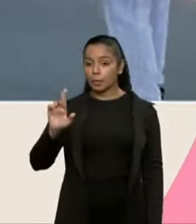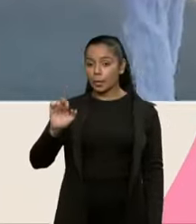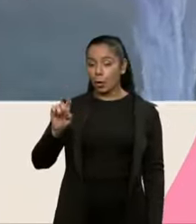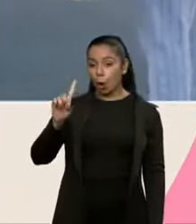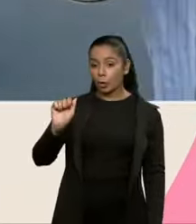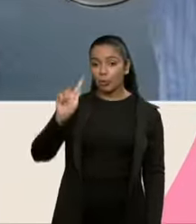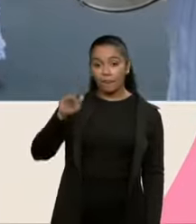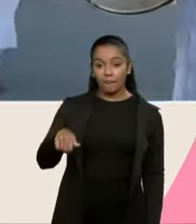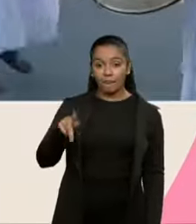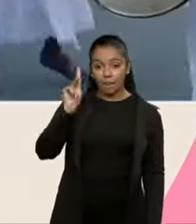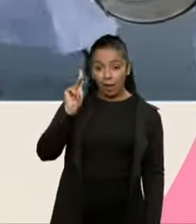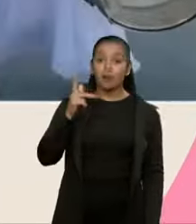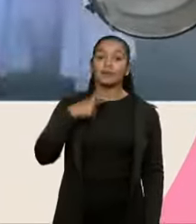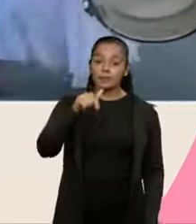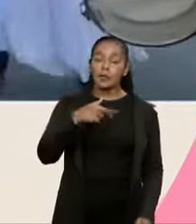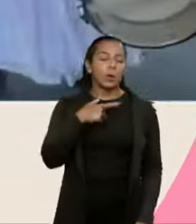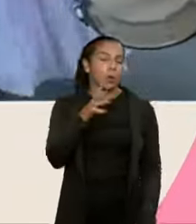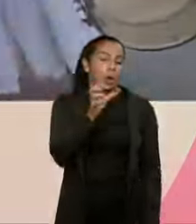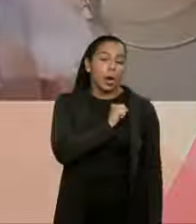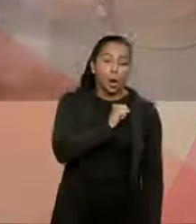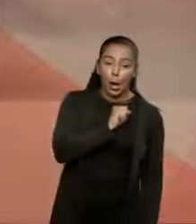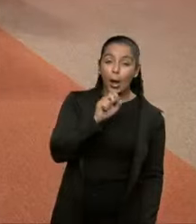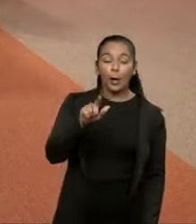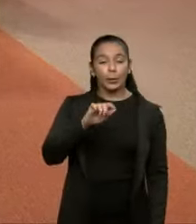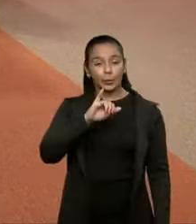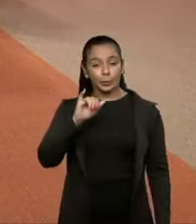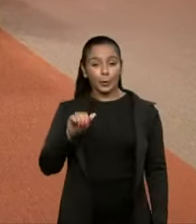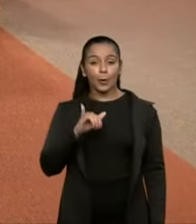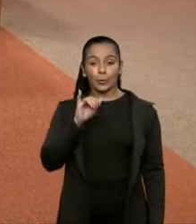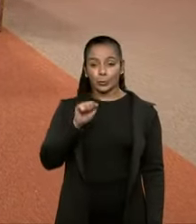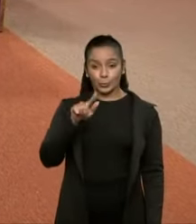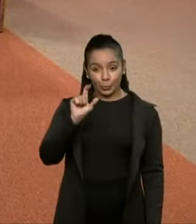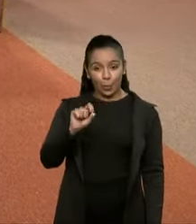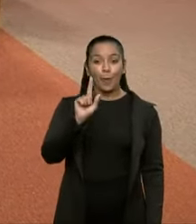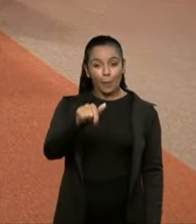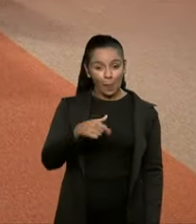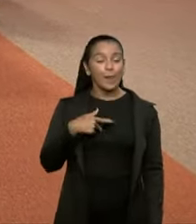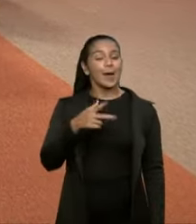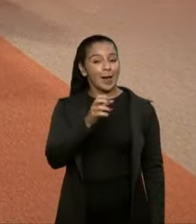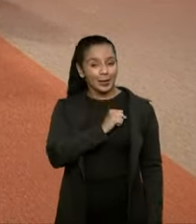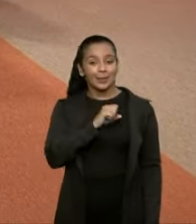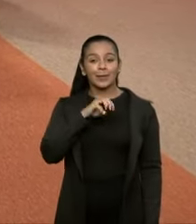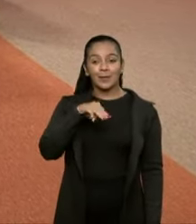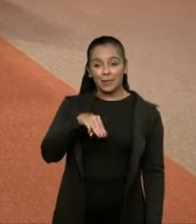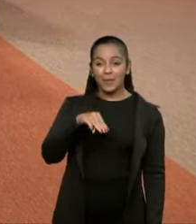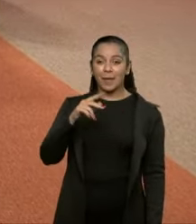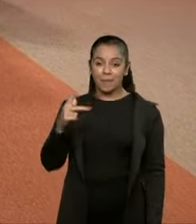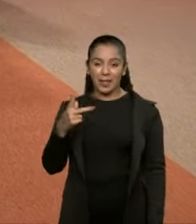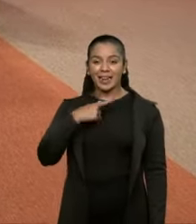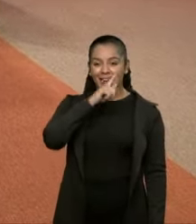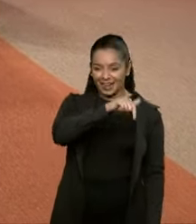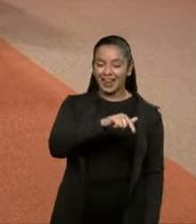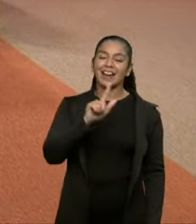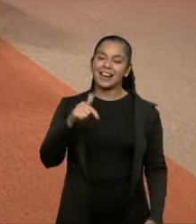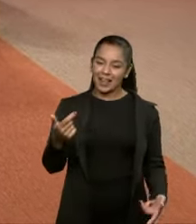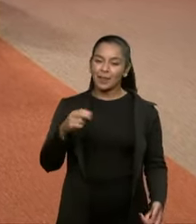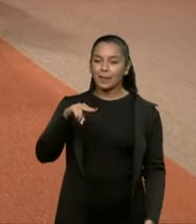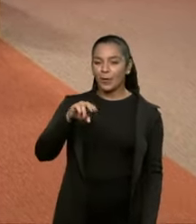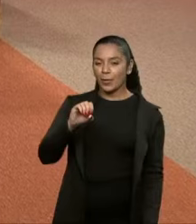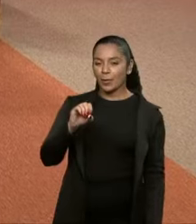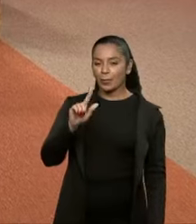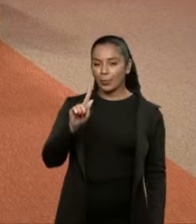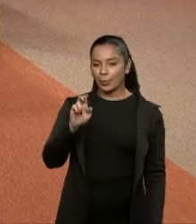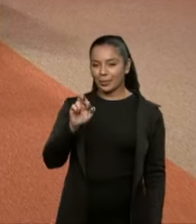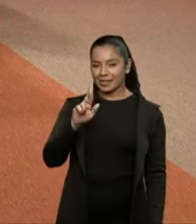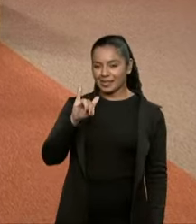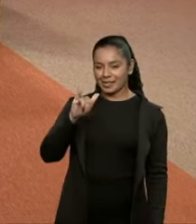amo. Eu estava agora lá em Miguel Pereira, que é muito falado. Sim, você falando, né? E eu pensando, será que ele foi na comunidade de jongueiras? Eu fui lá, pô, você falou